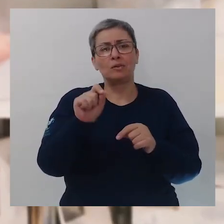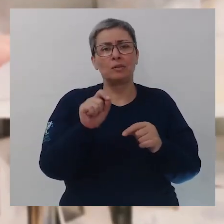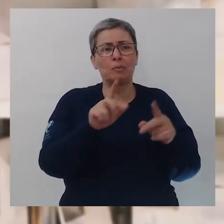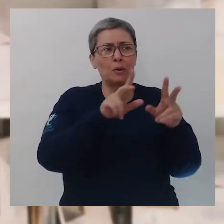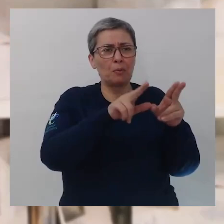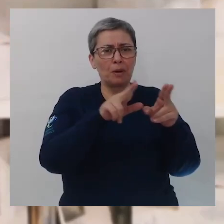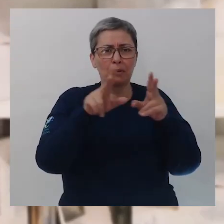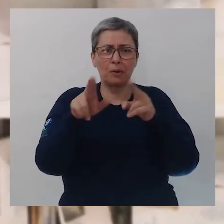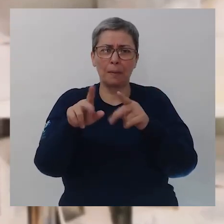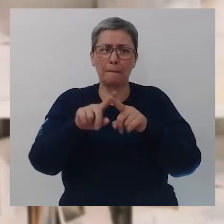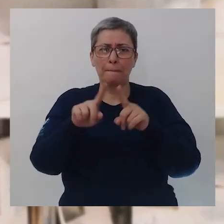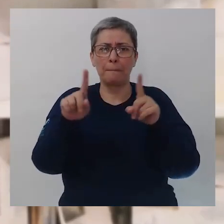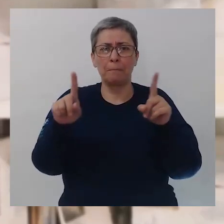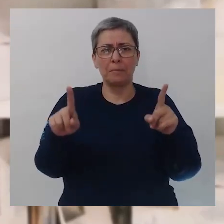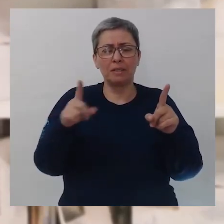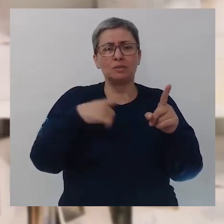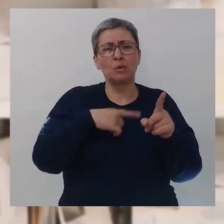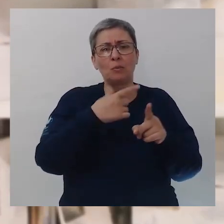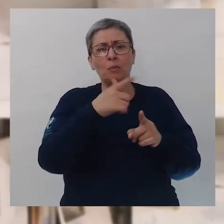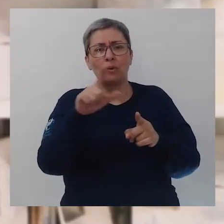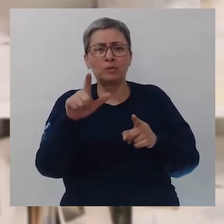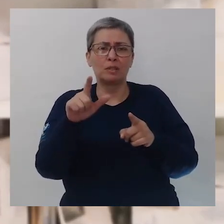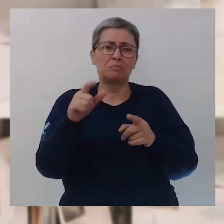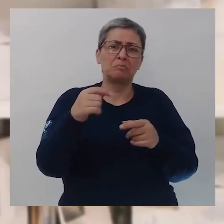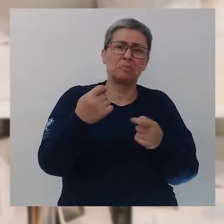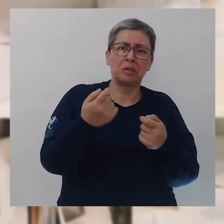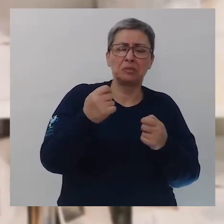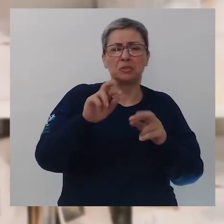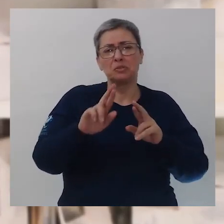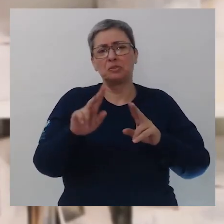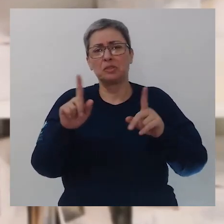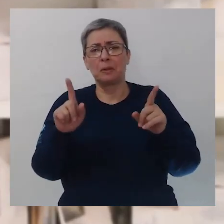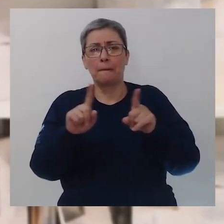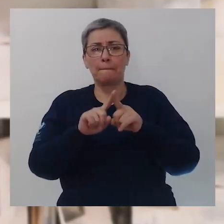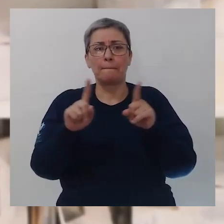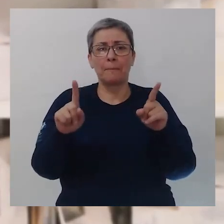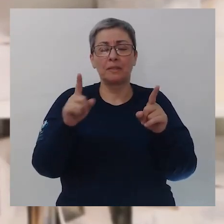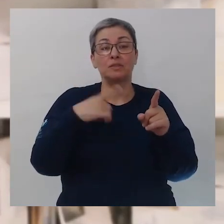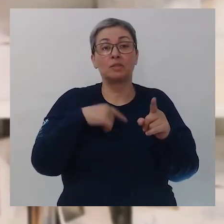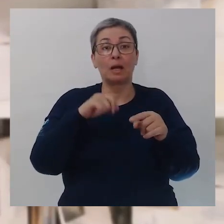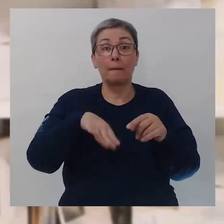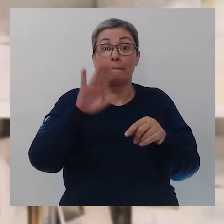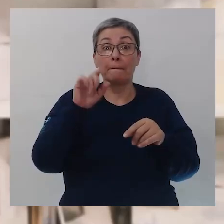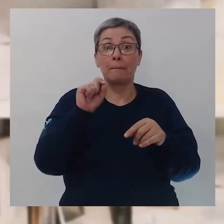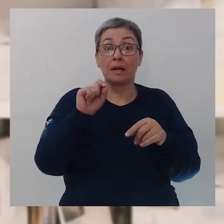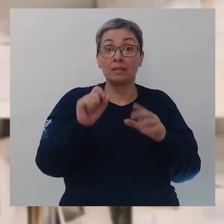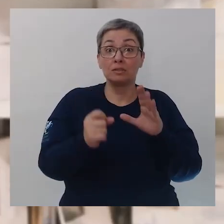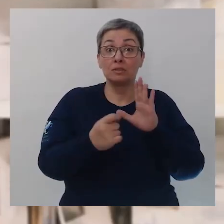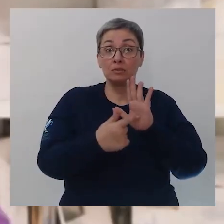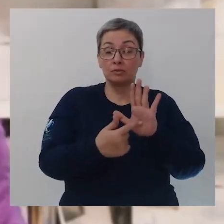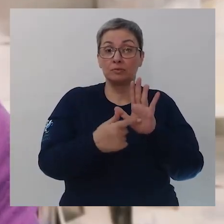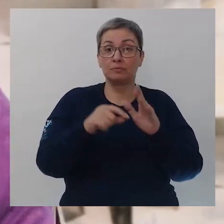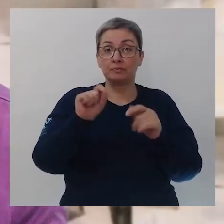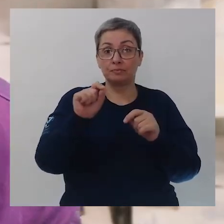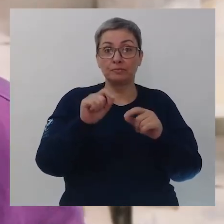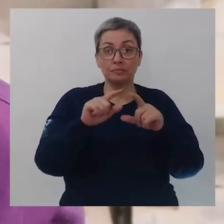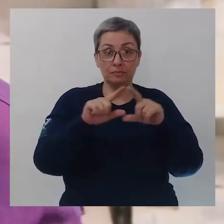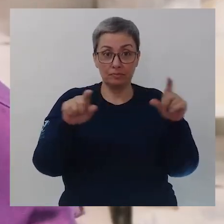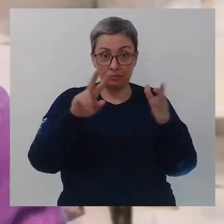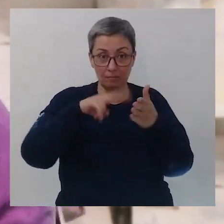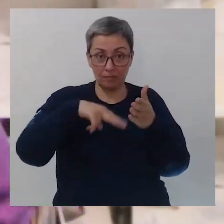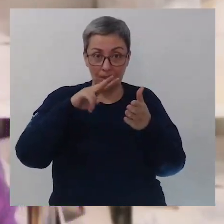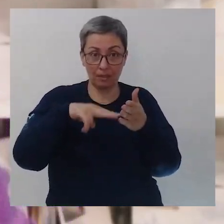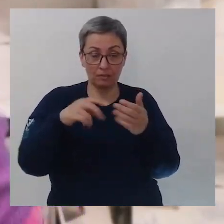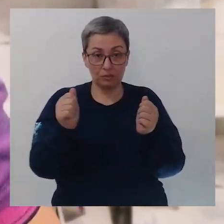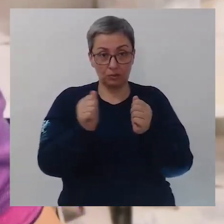às outras, mas outras um pouco mais diferentes. Mas a que apareceu mais foi esta que eu vou ler